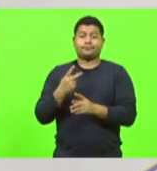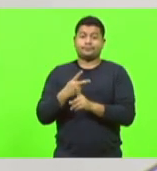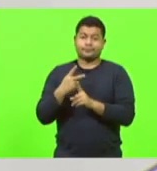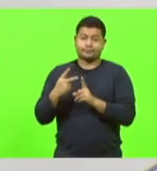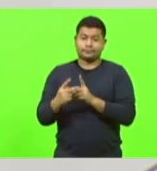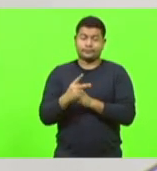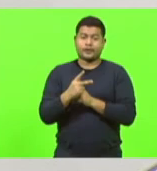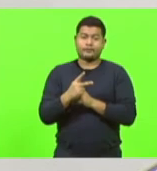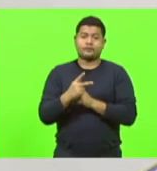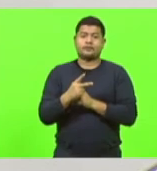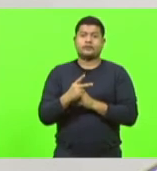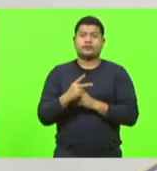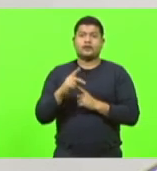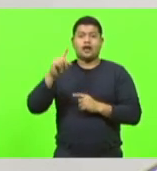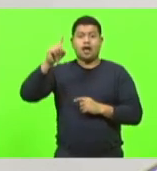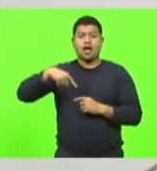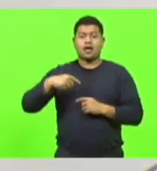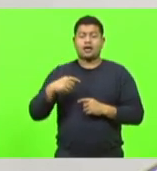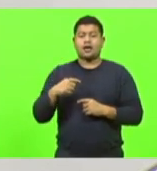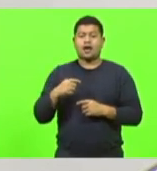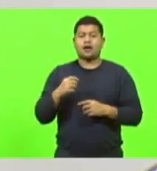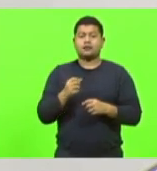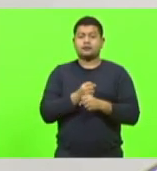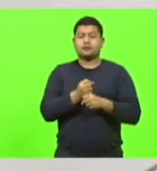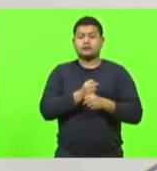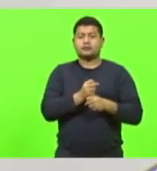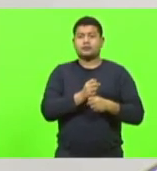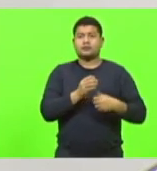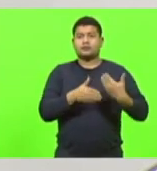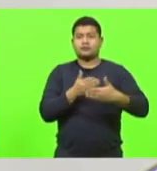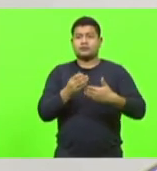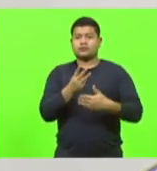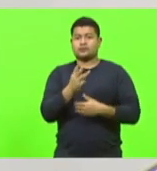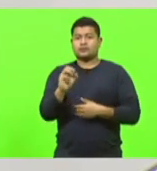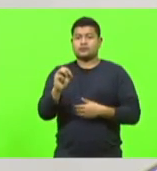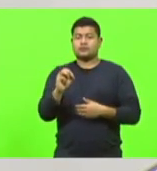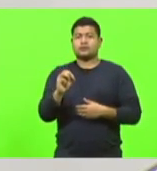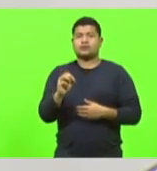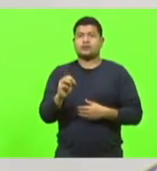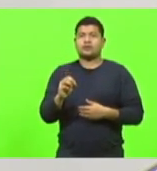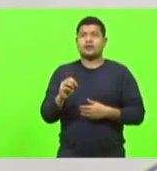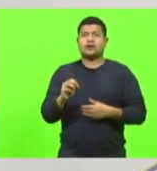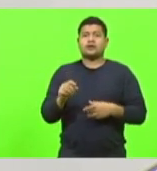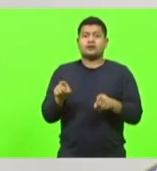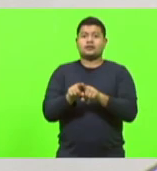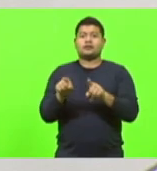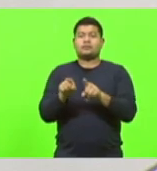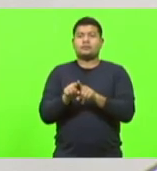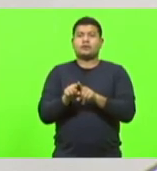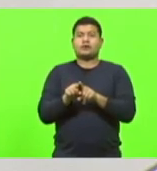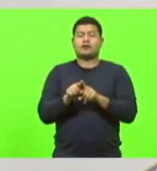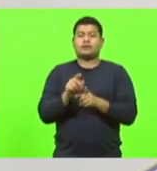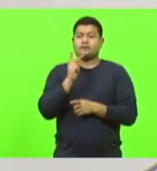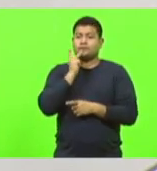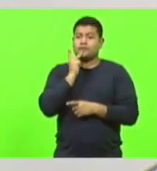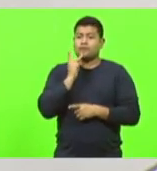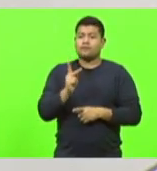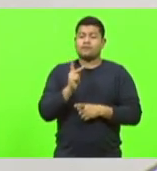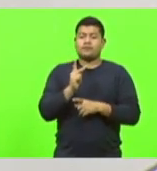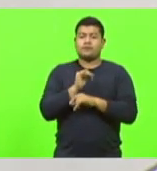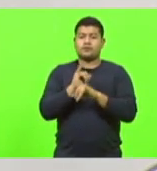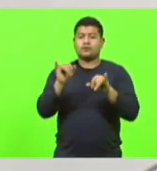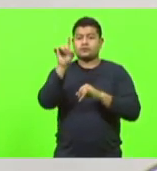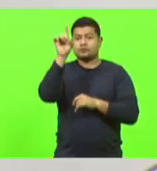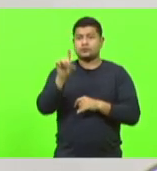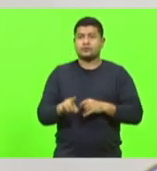há 30 anos é desse ativo e renunciaram expressamente ao direito ao recebimento